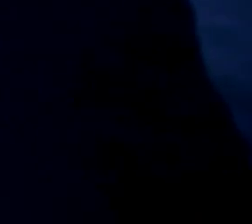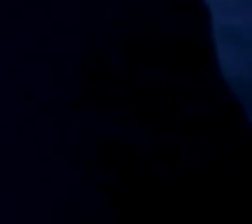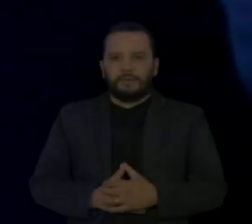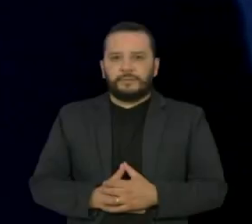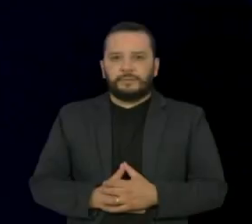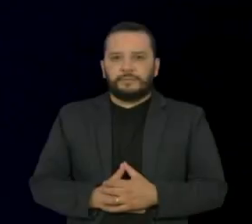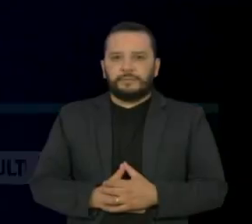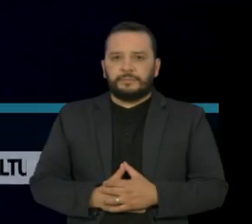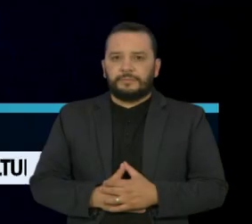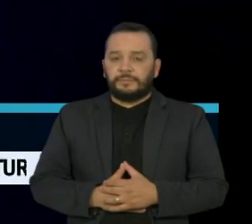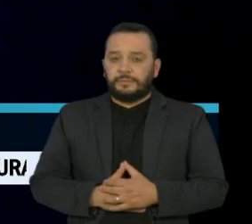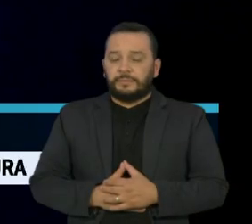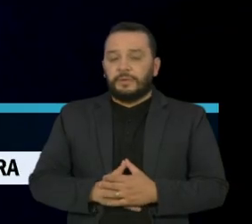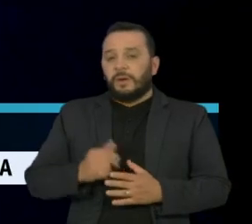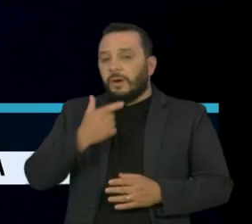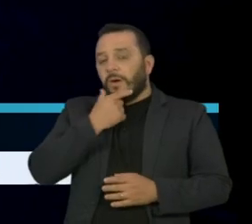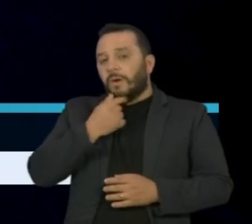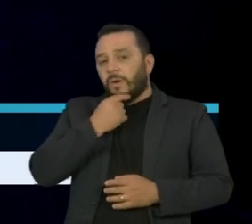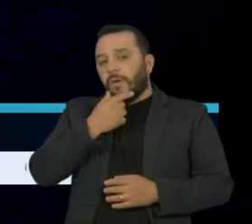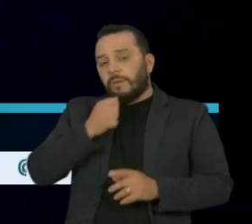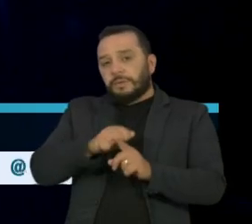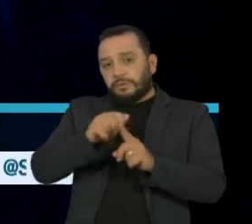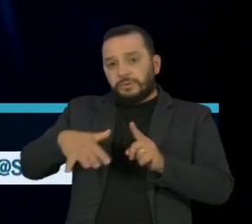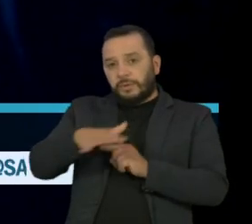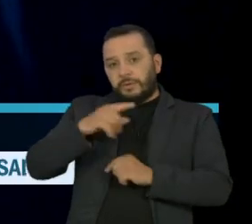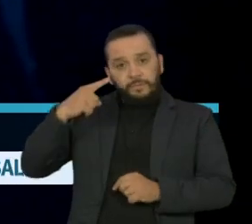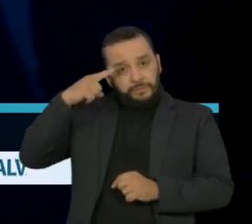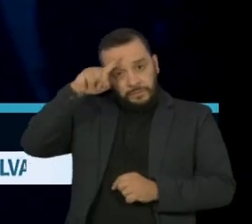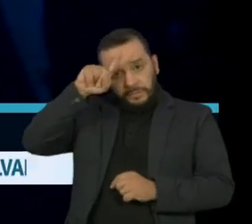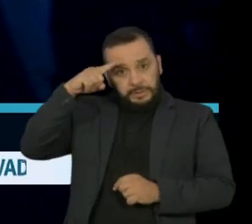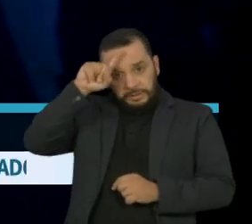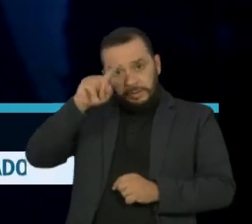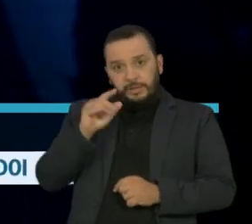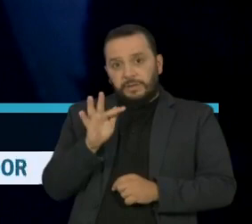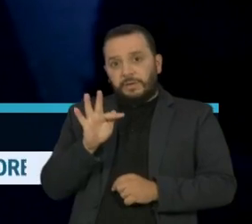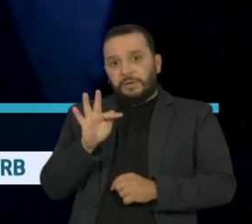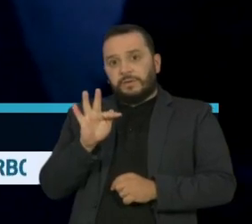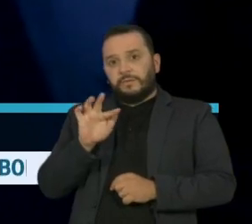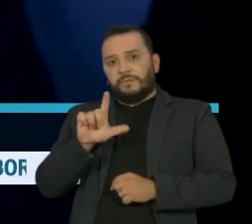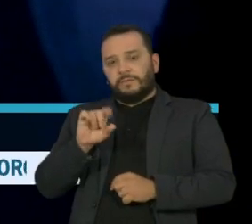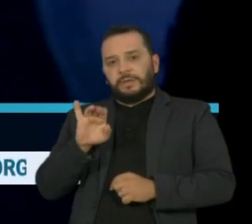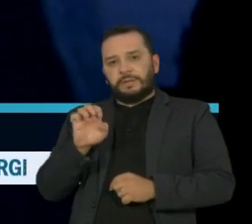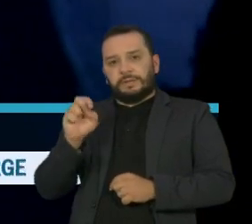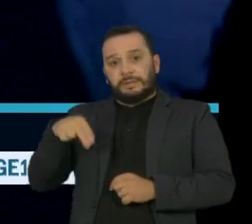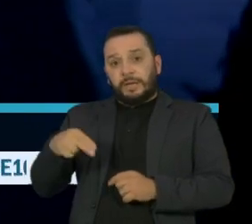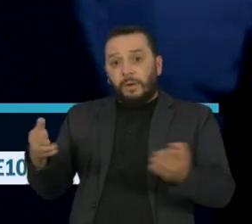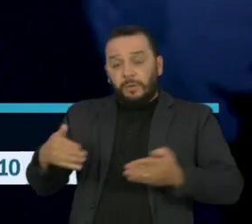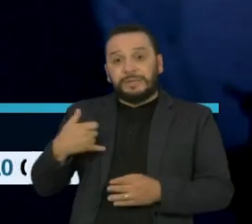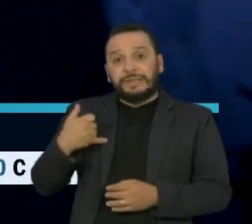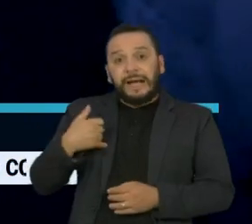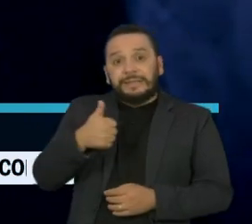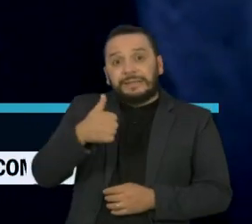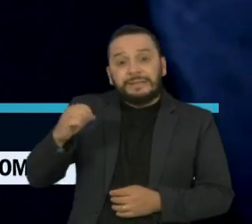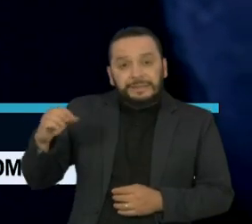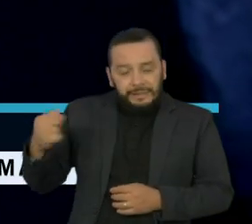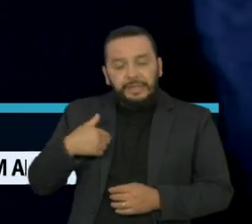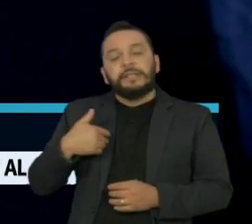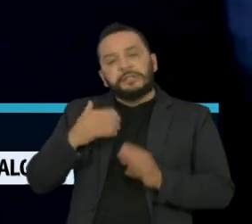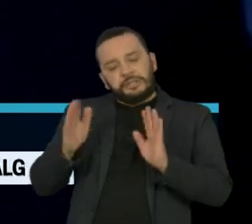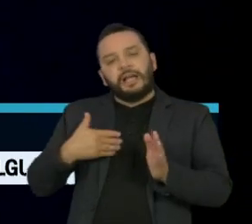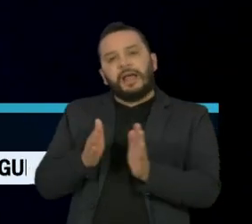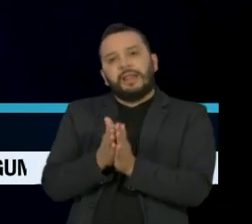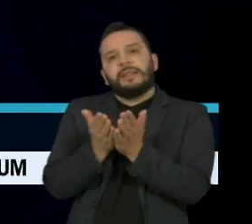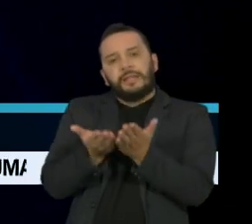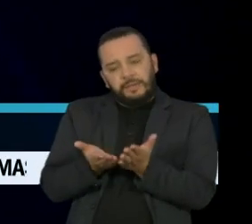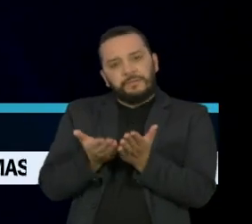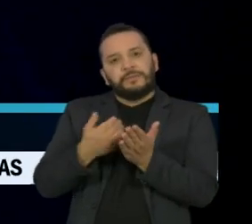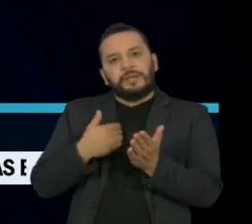e o sociólogo florestan fernandes completaria hoje 100 anos autor de livros como a integração do negro na